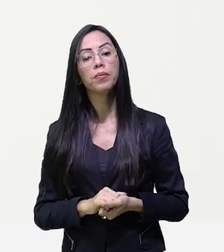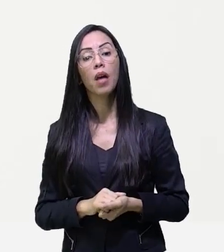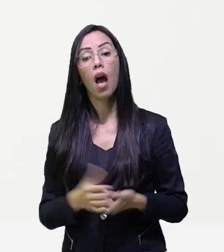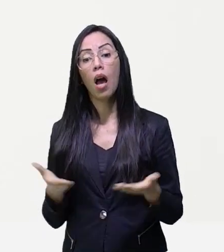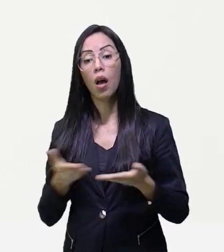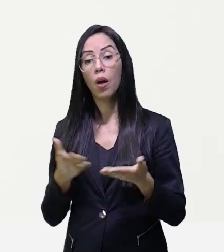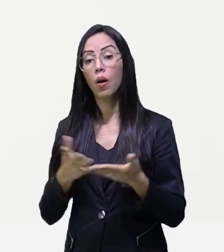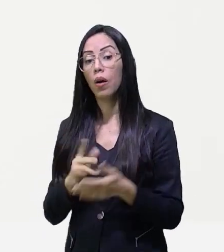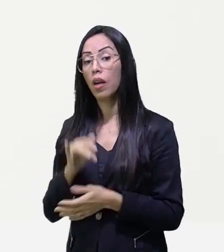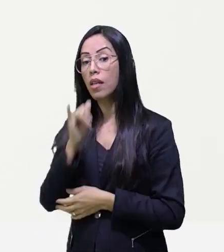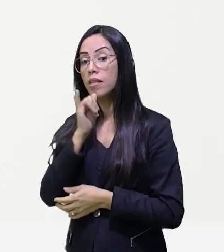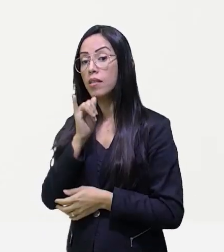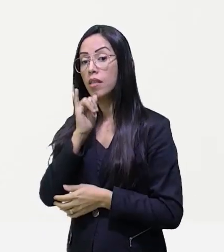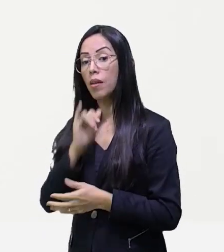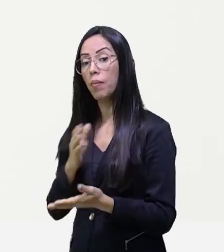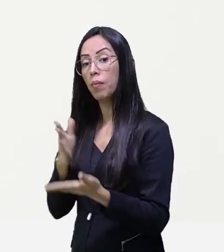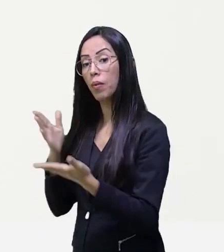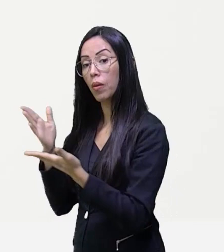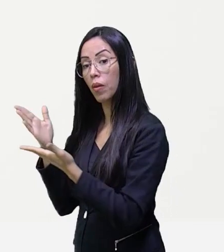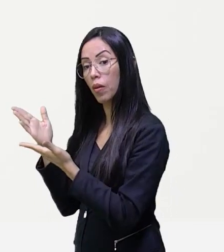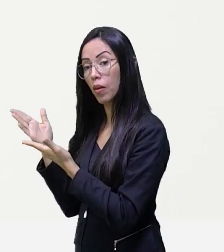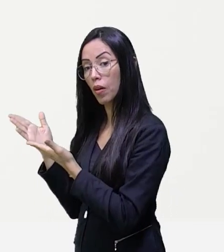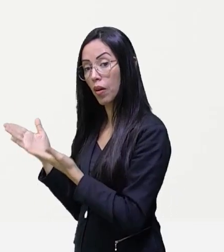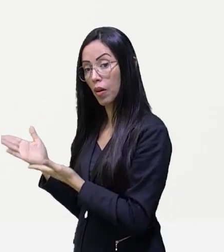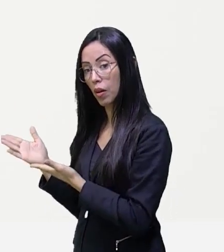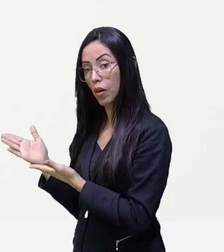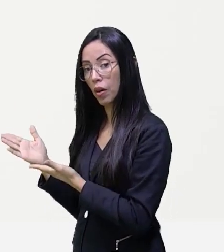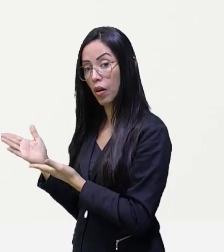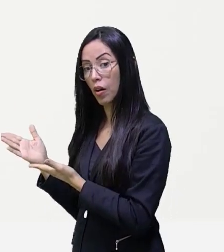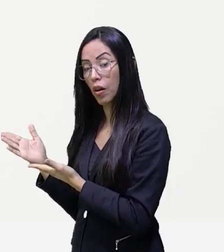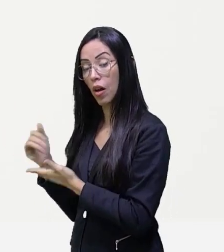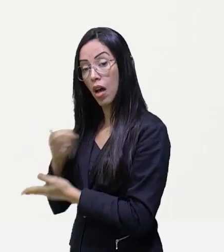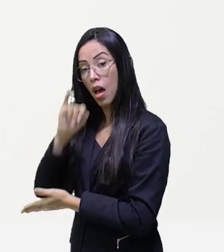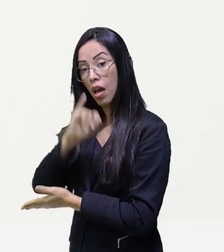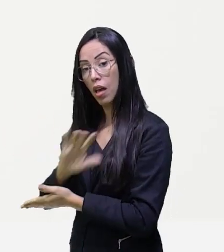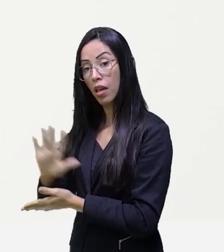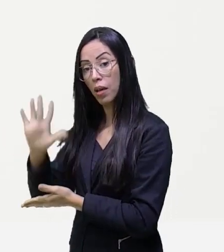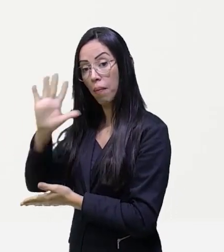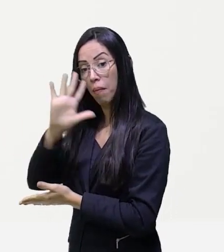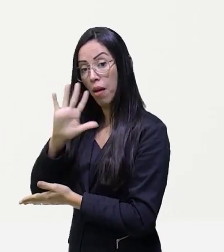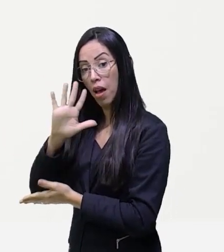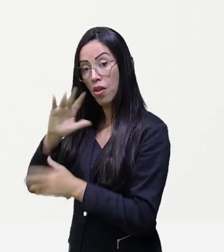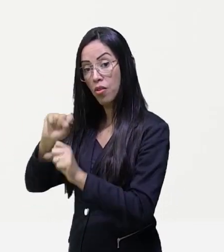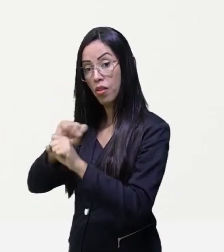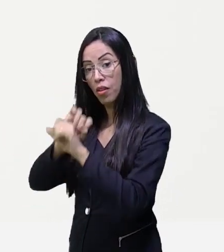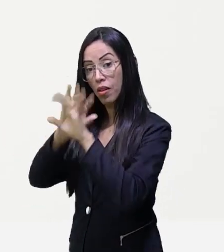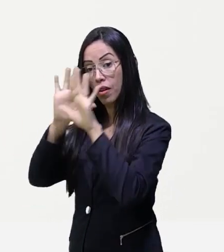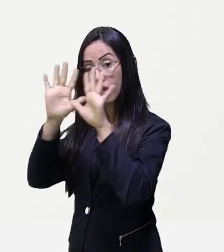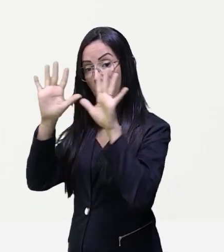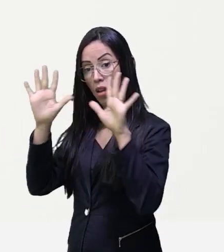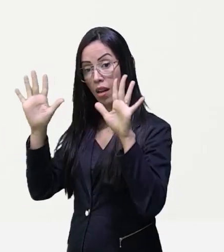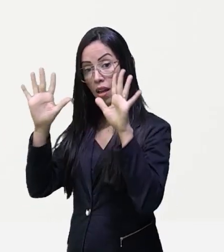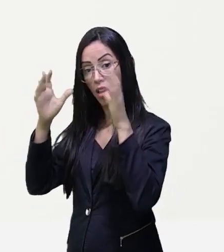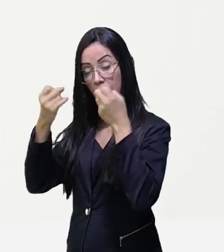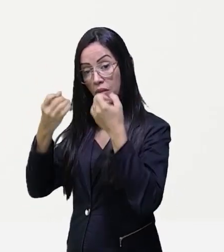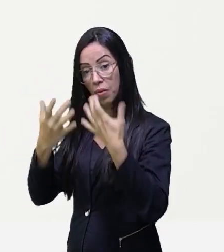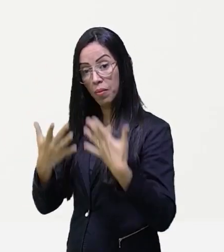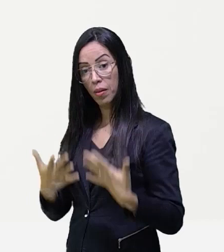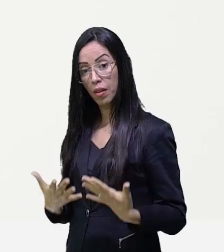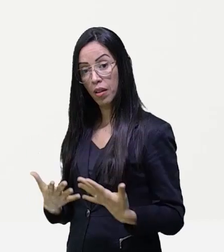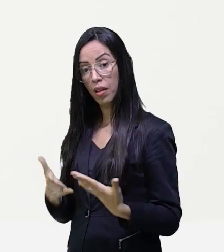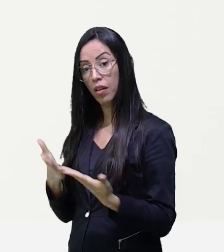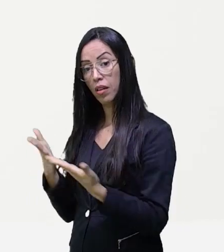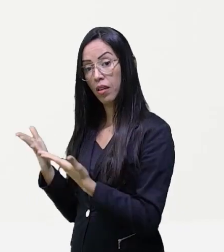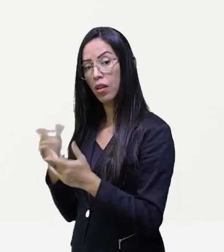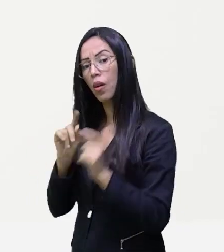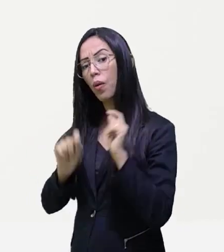Crianças, conferência, olha aqui, essa imagem, ela já está realmente dizendo, né, descrevendo o